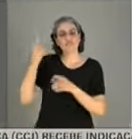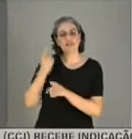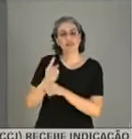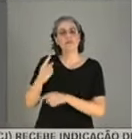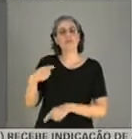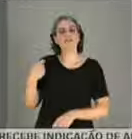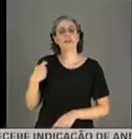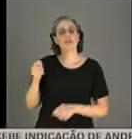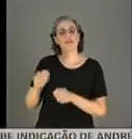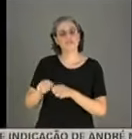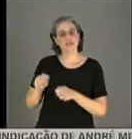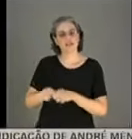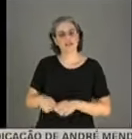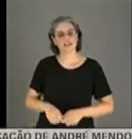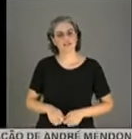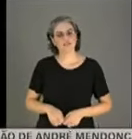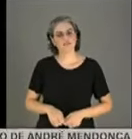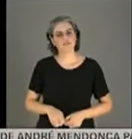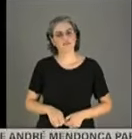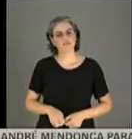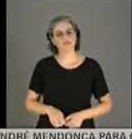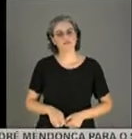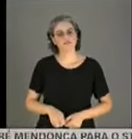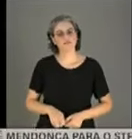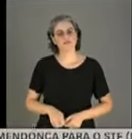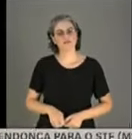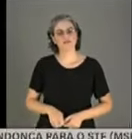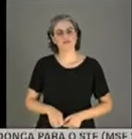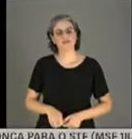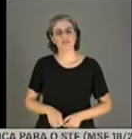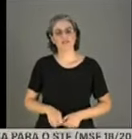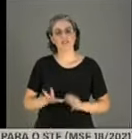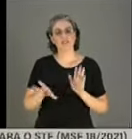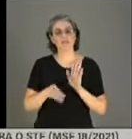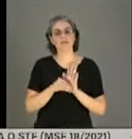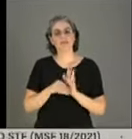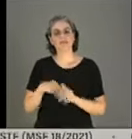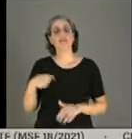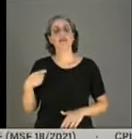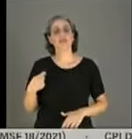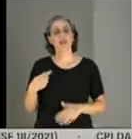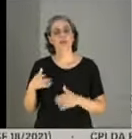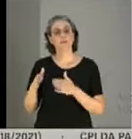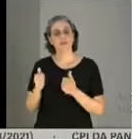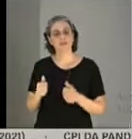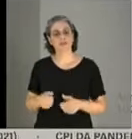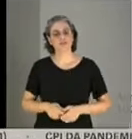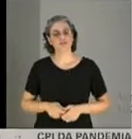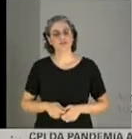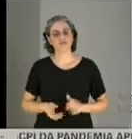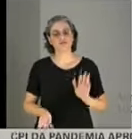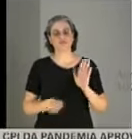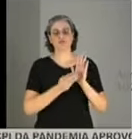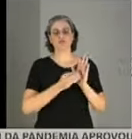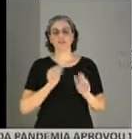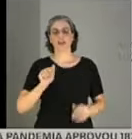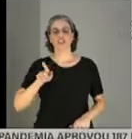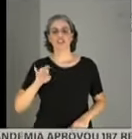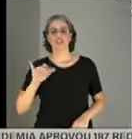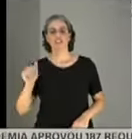apresentou a emenda reivindicada. Vamos baixando. Aqui, a emenda reivindicada está aí, incluindo a agência